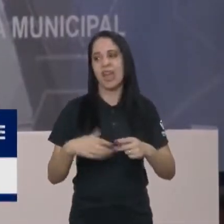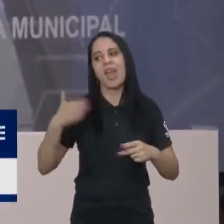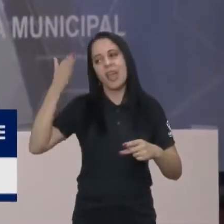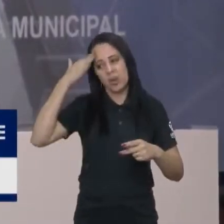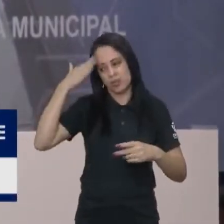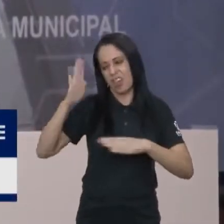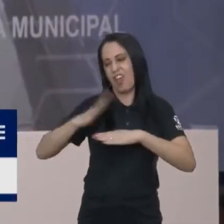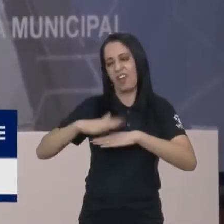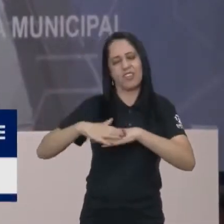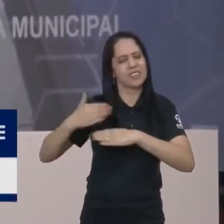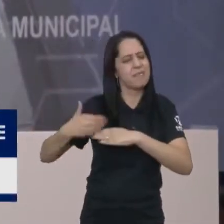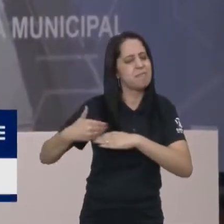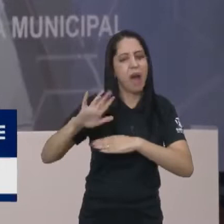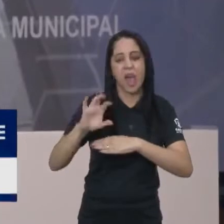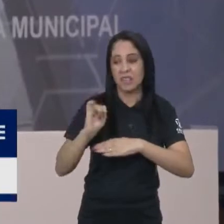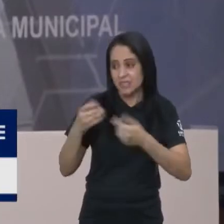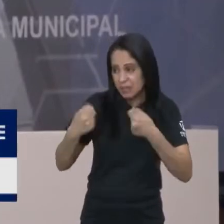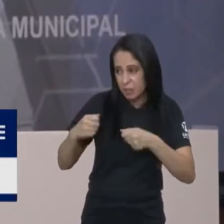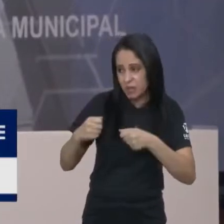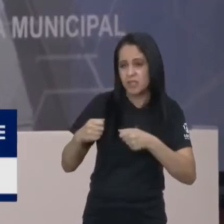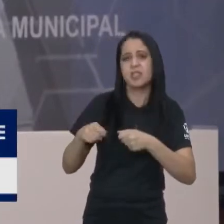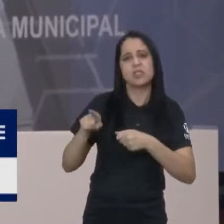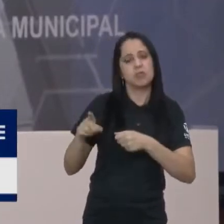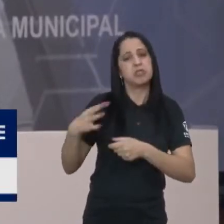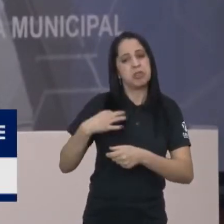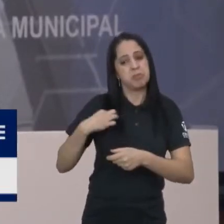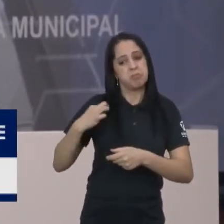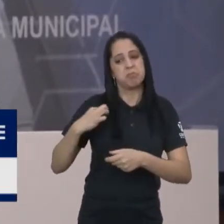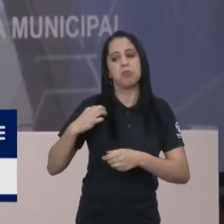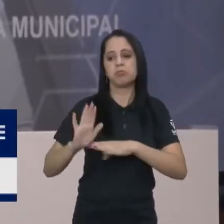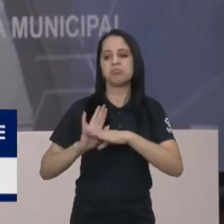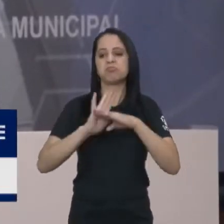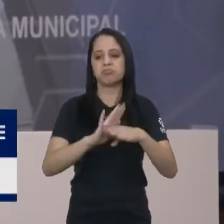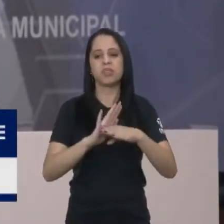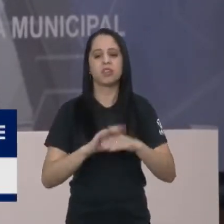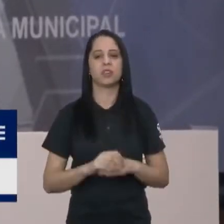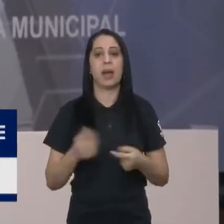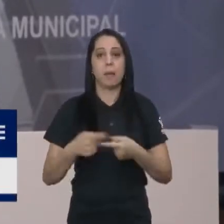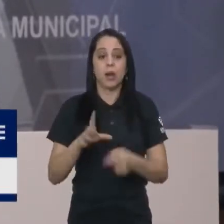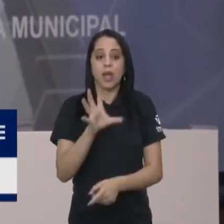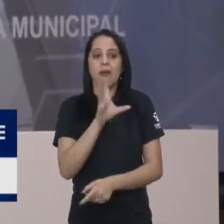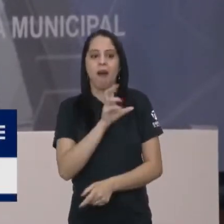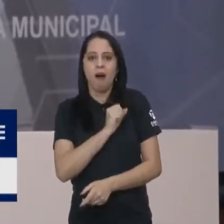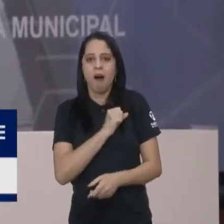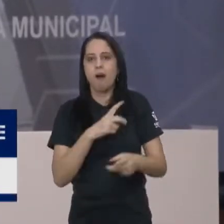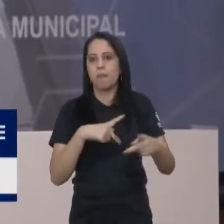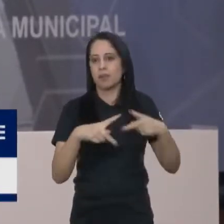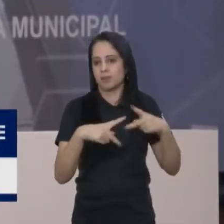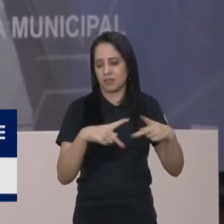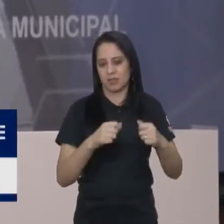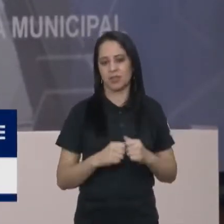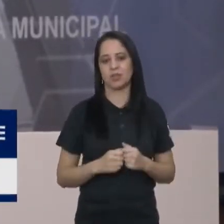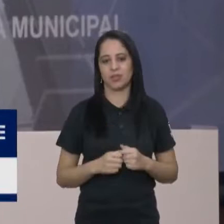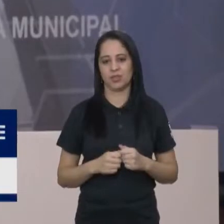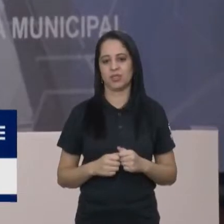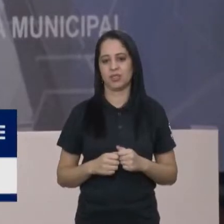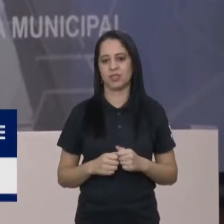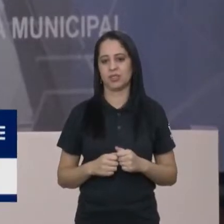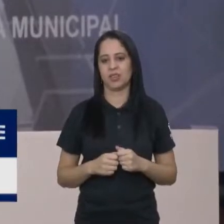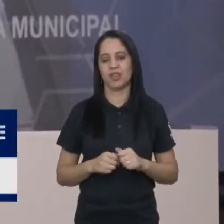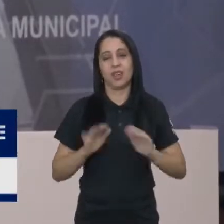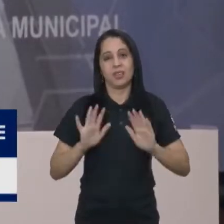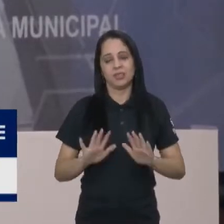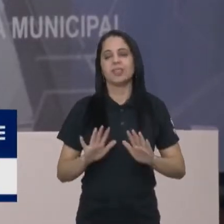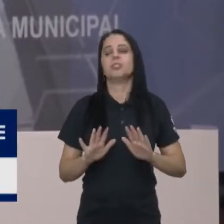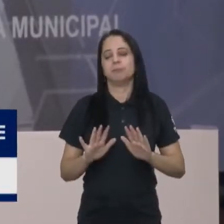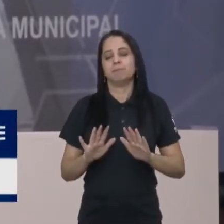que precisar, sempre estará solícito para isso, o quanto o Senhor ama essa cidade. E aqui é o mínimo que eu posso